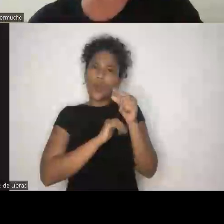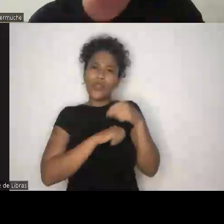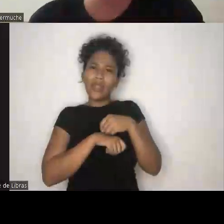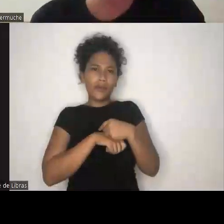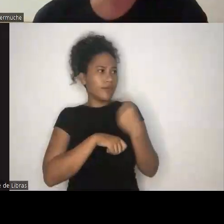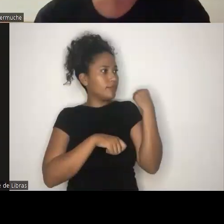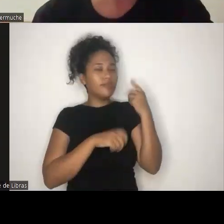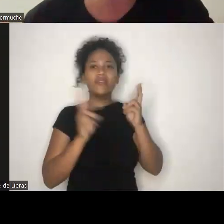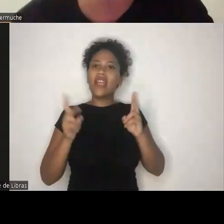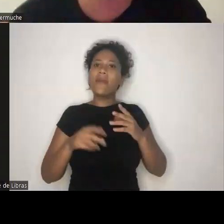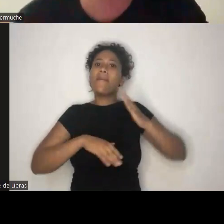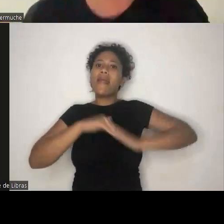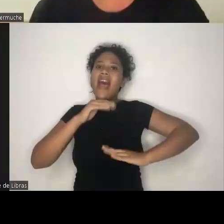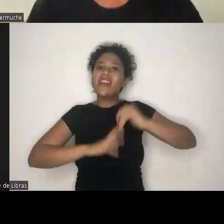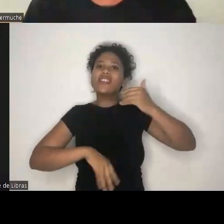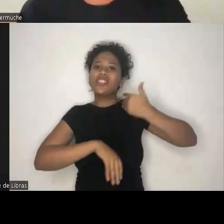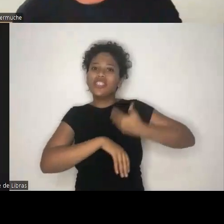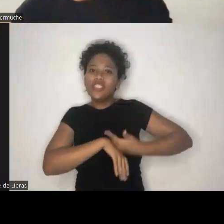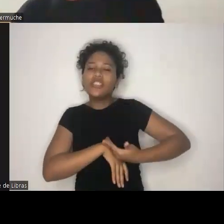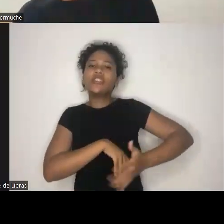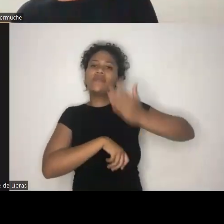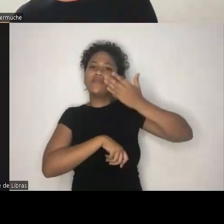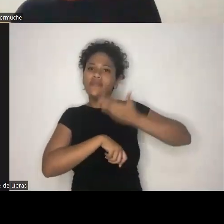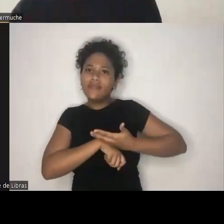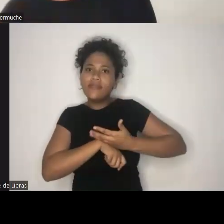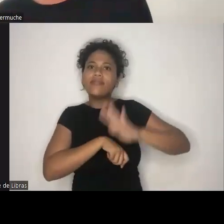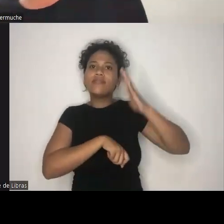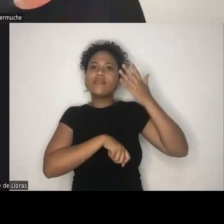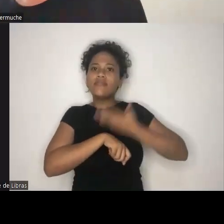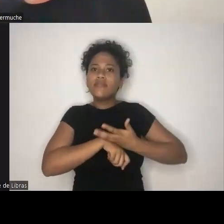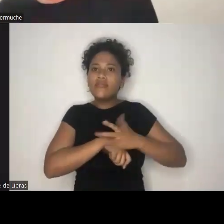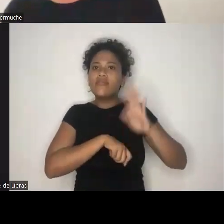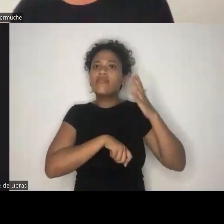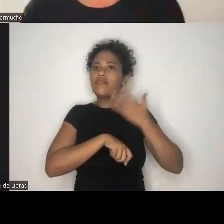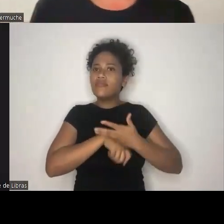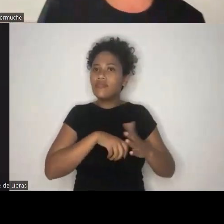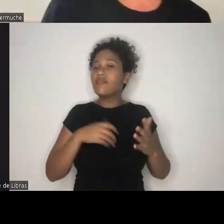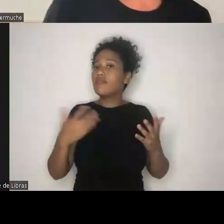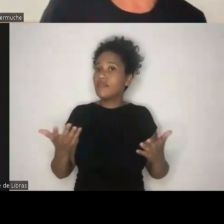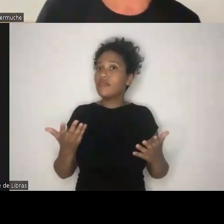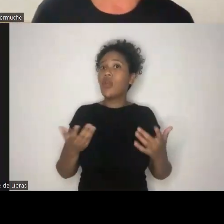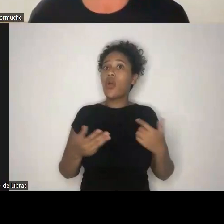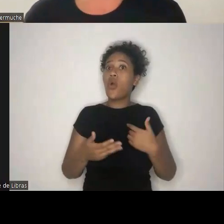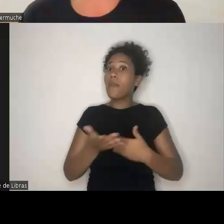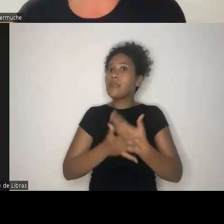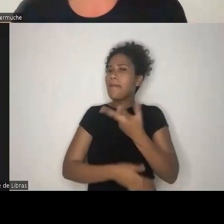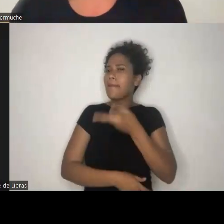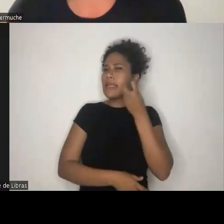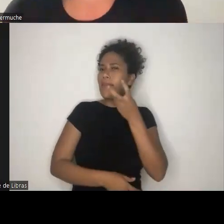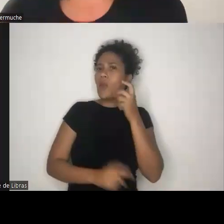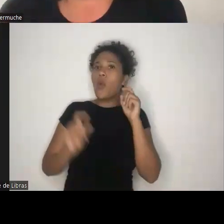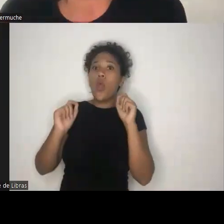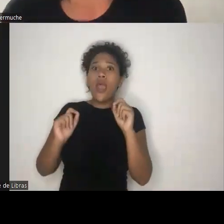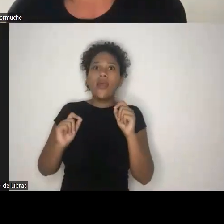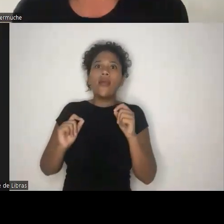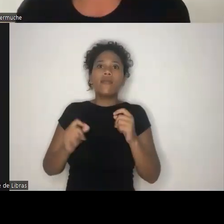mantém essa prática de pesquisar isso então comecei a perceber que a alma ela não